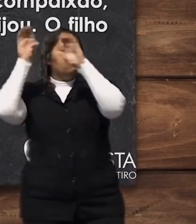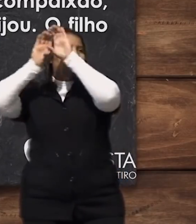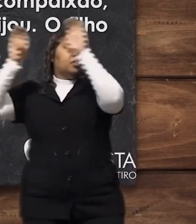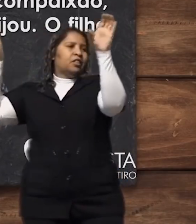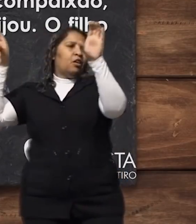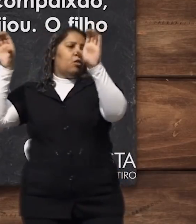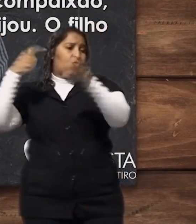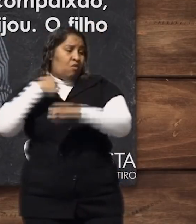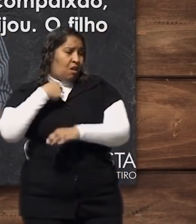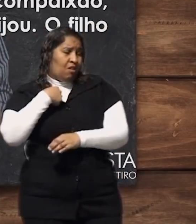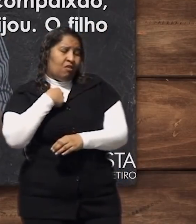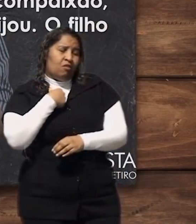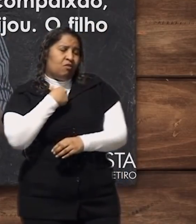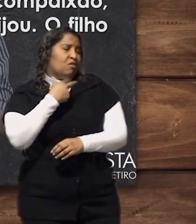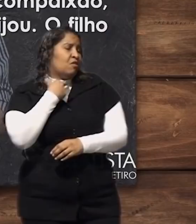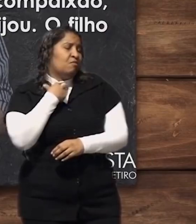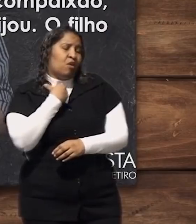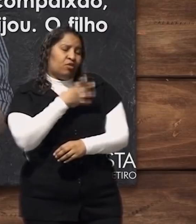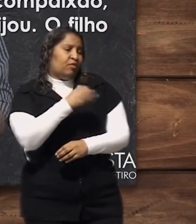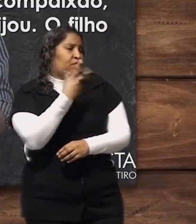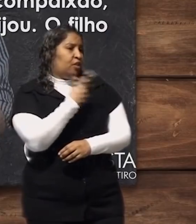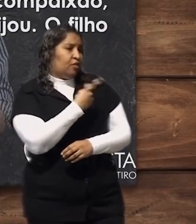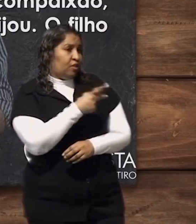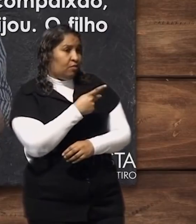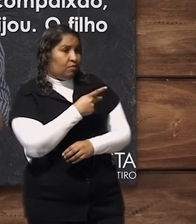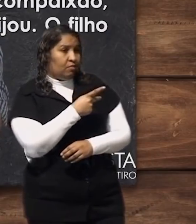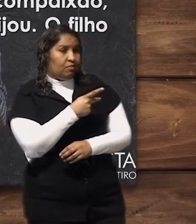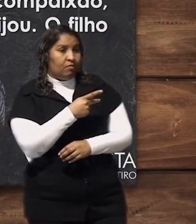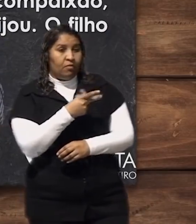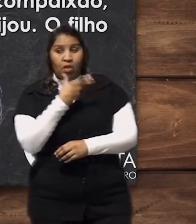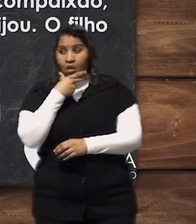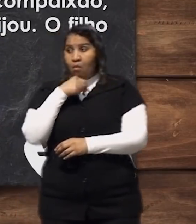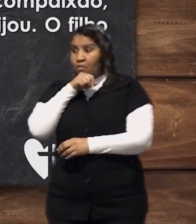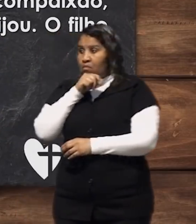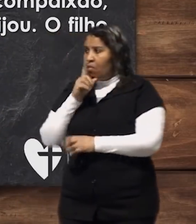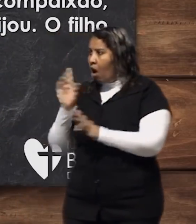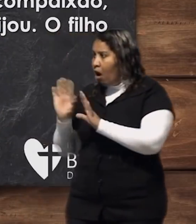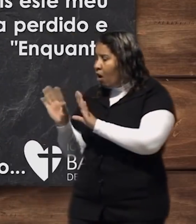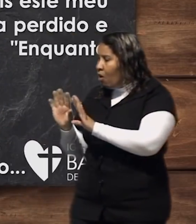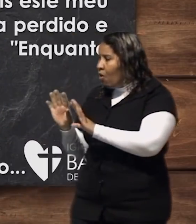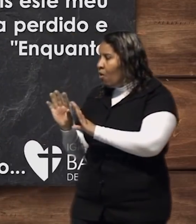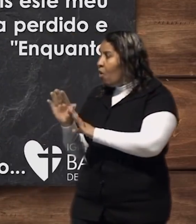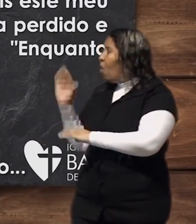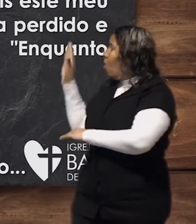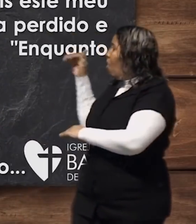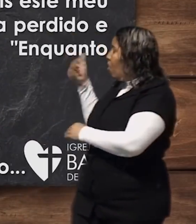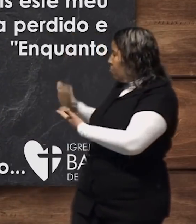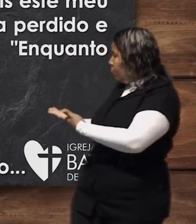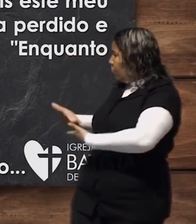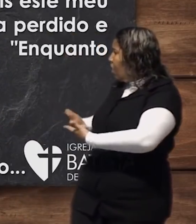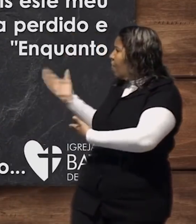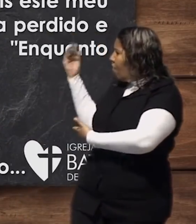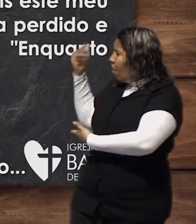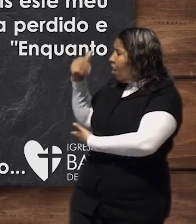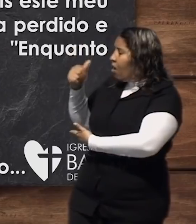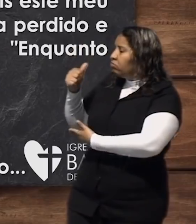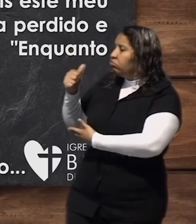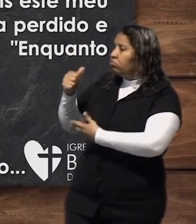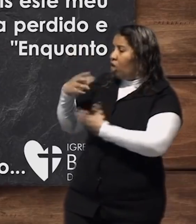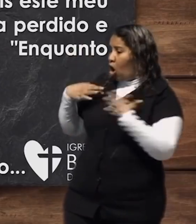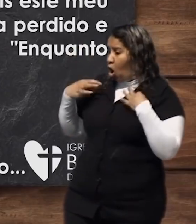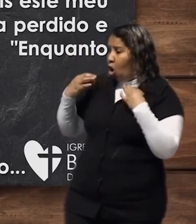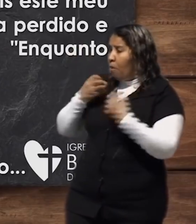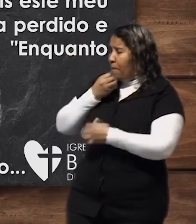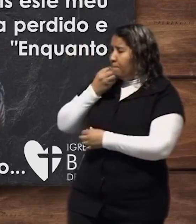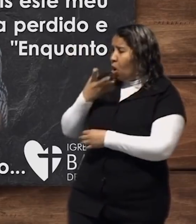disse aos seus servos e pressa trava melhor roupa e vistam nele coloquem um anel em seu dedo e calçados em seus pés